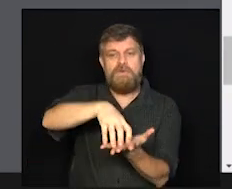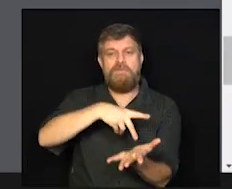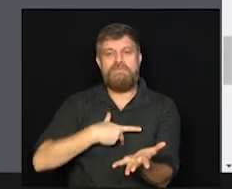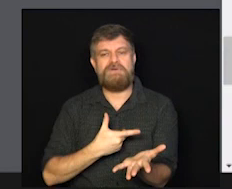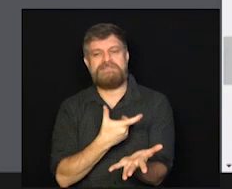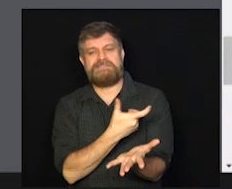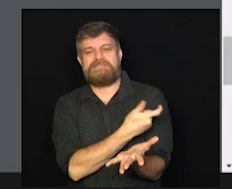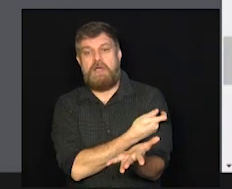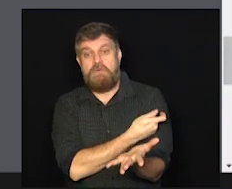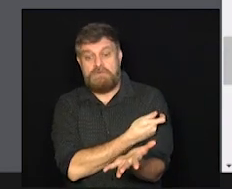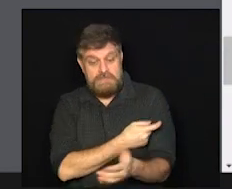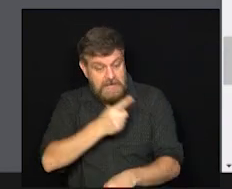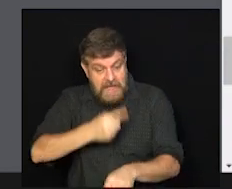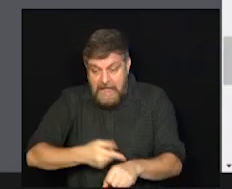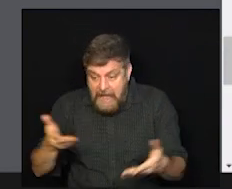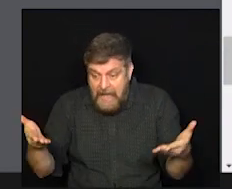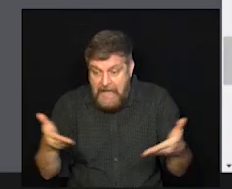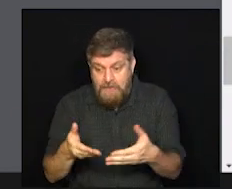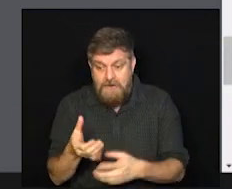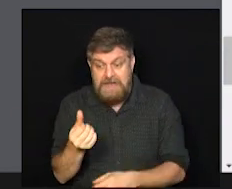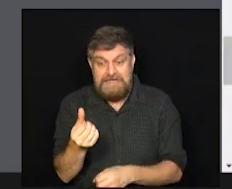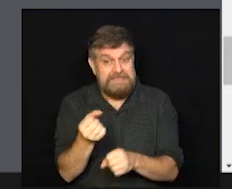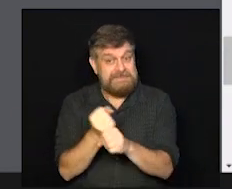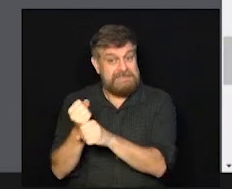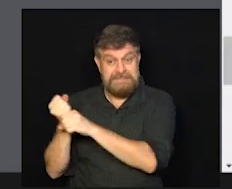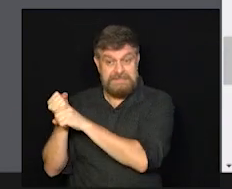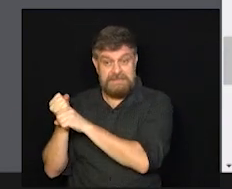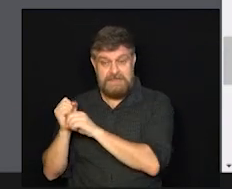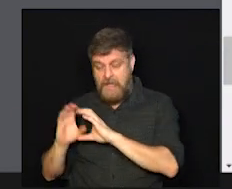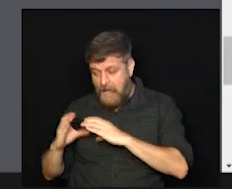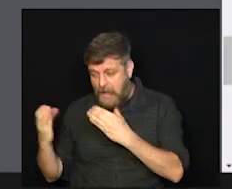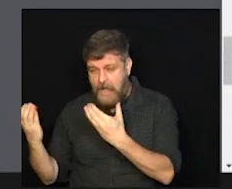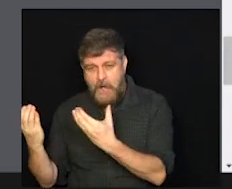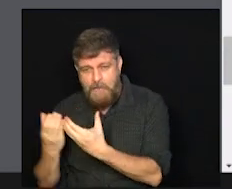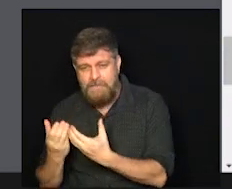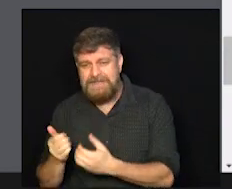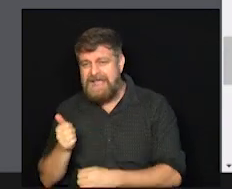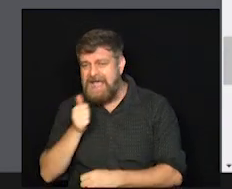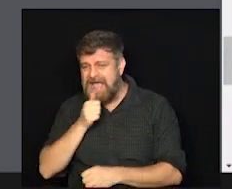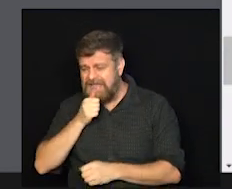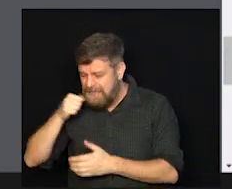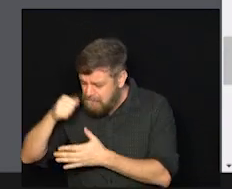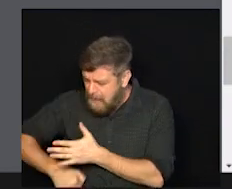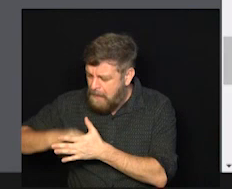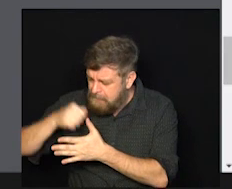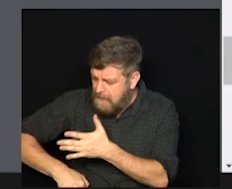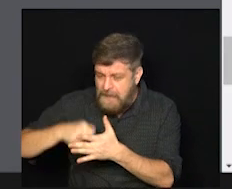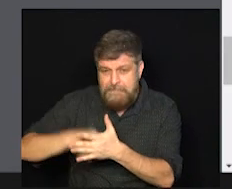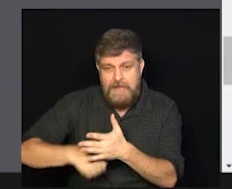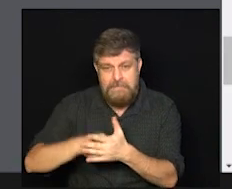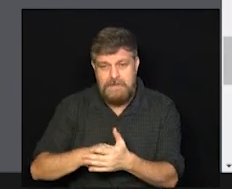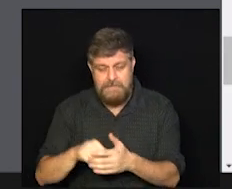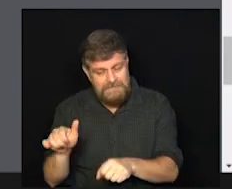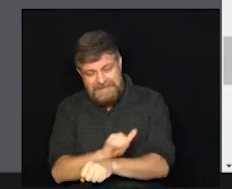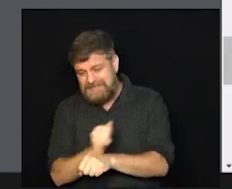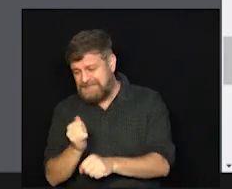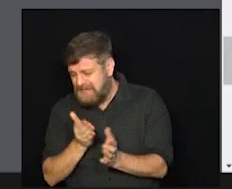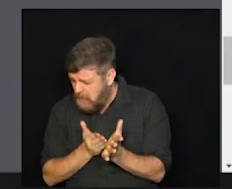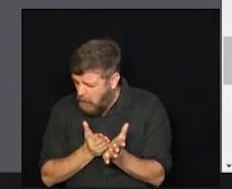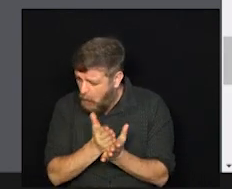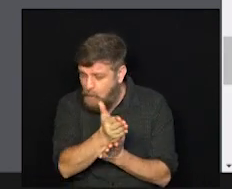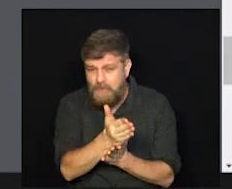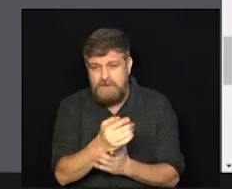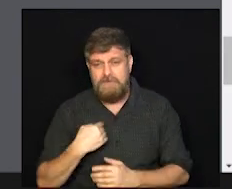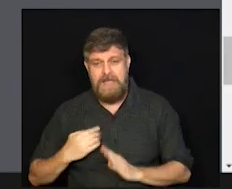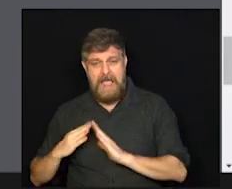populares recentes, coisa de 6 anos atrás, que as comunidades ainda se fazem engajadas. Isso que eu só vejo um caminho, evangelização na